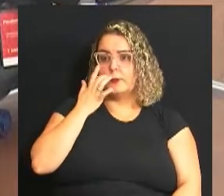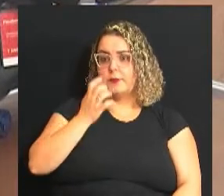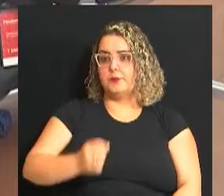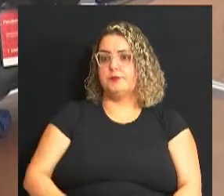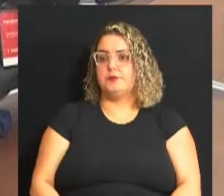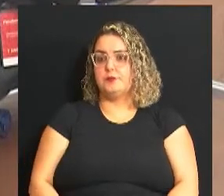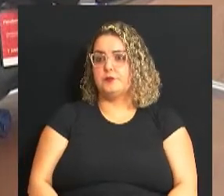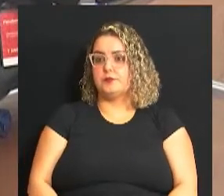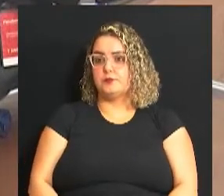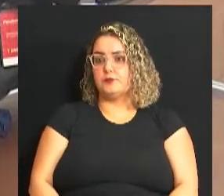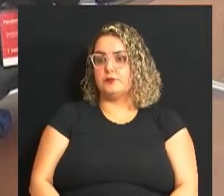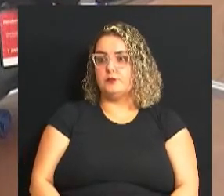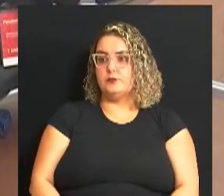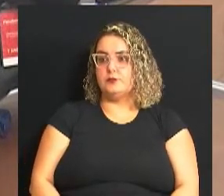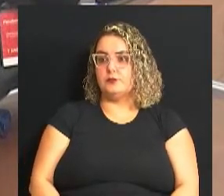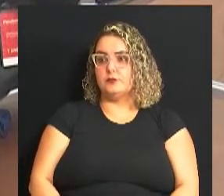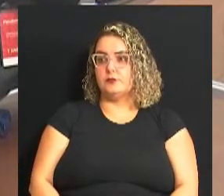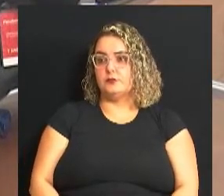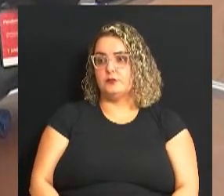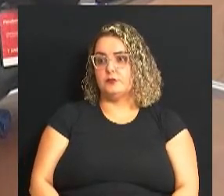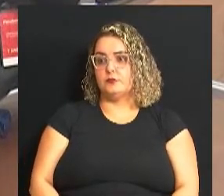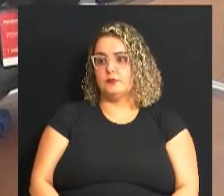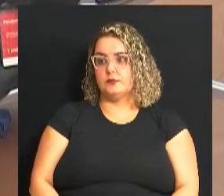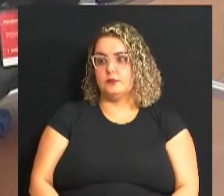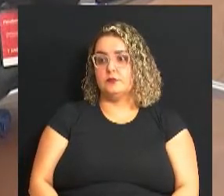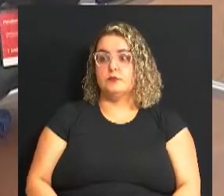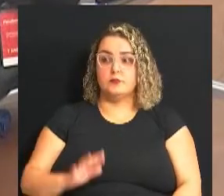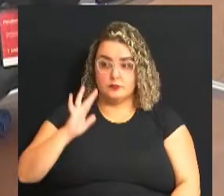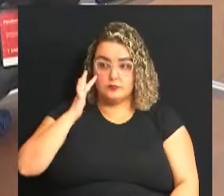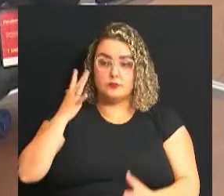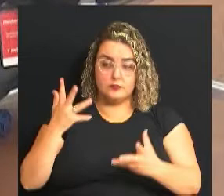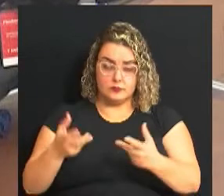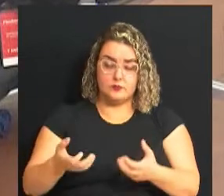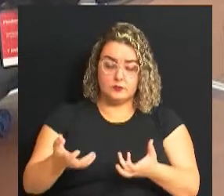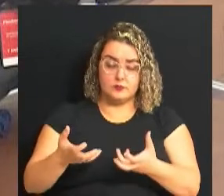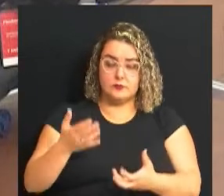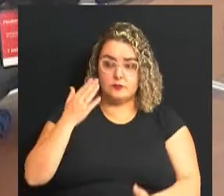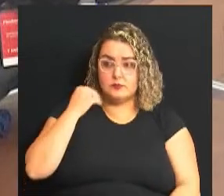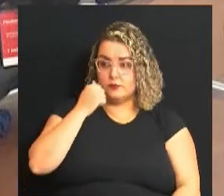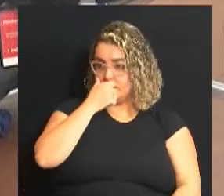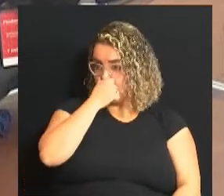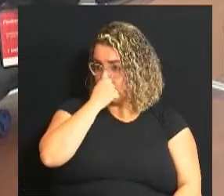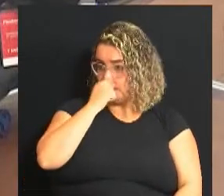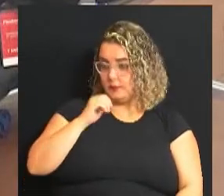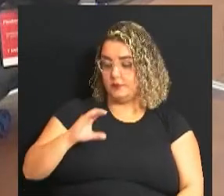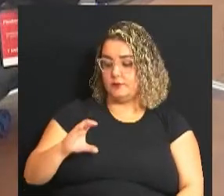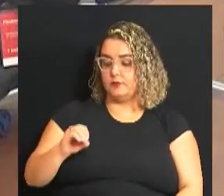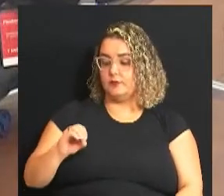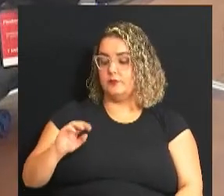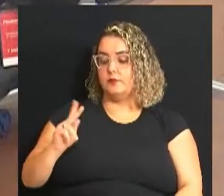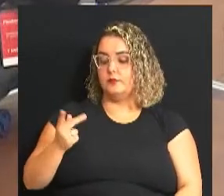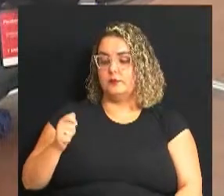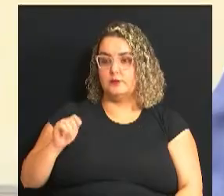que todos também gostariam de saber. A Coab atua em duas grandes